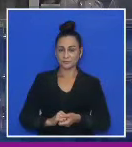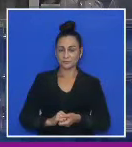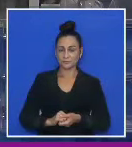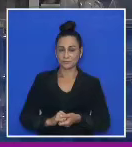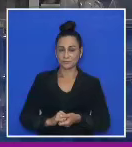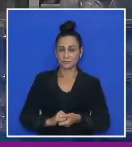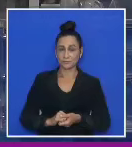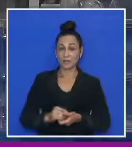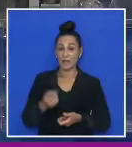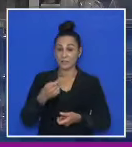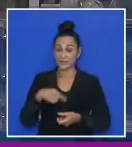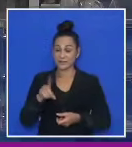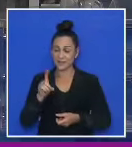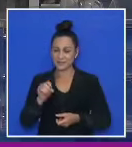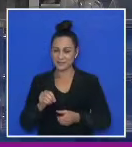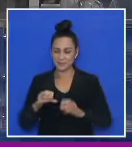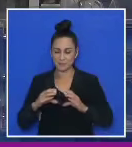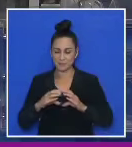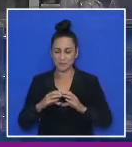Vamos agora à décima bola.